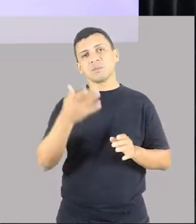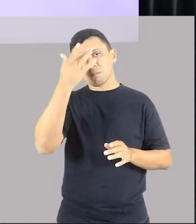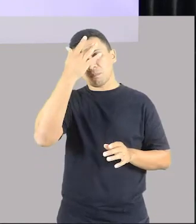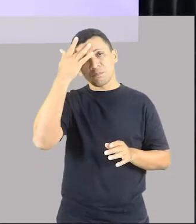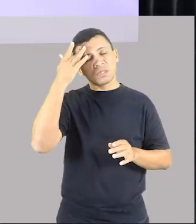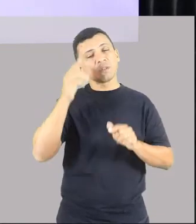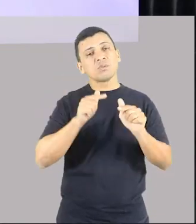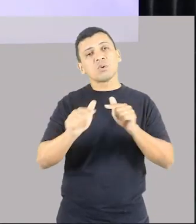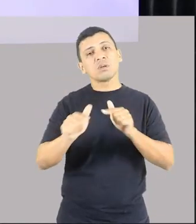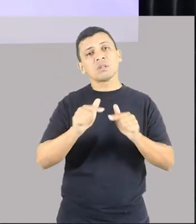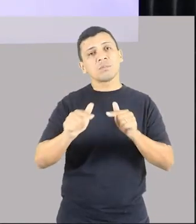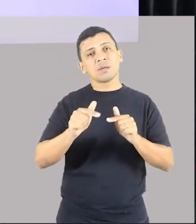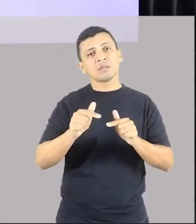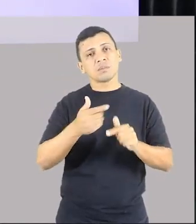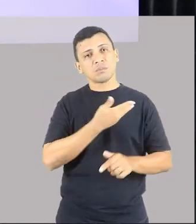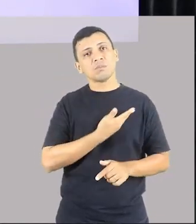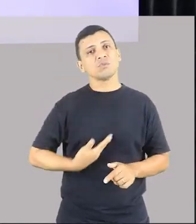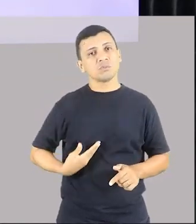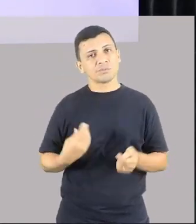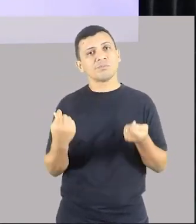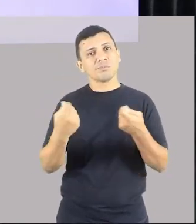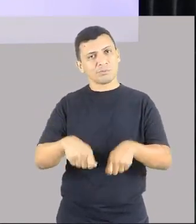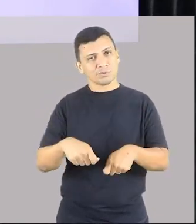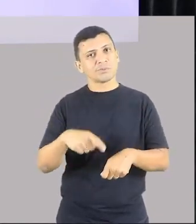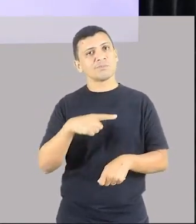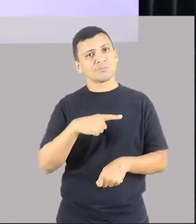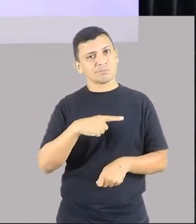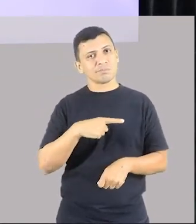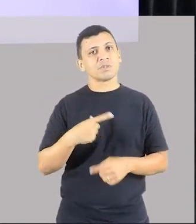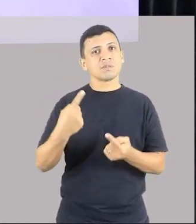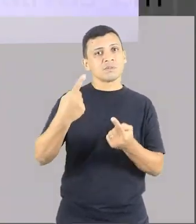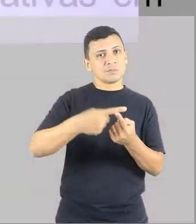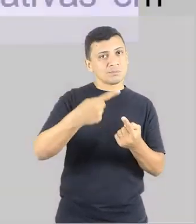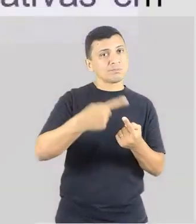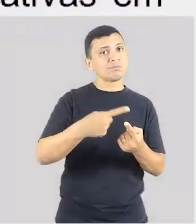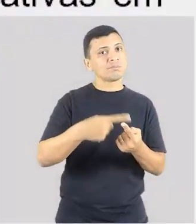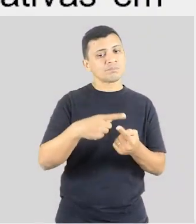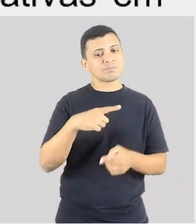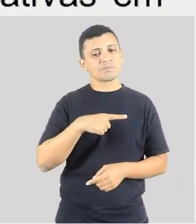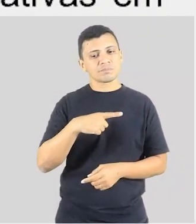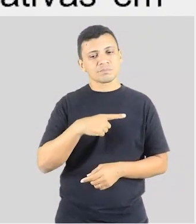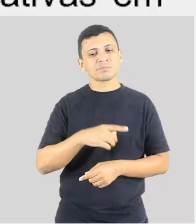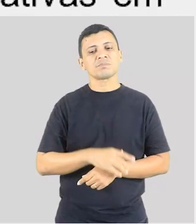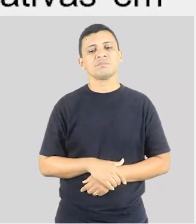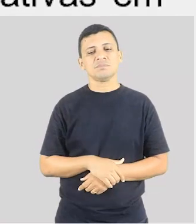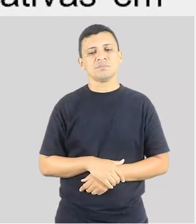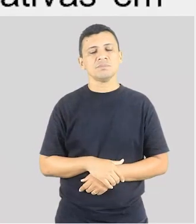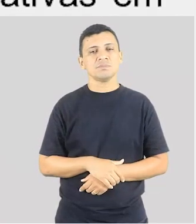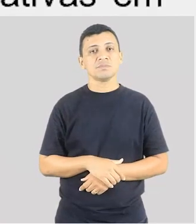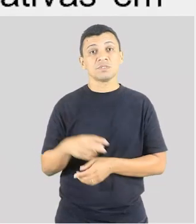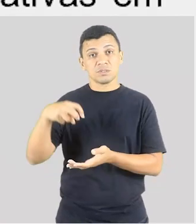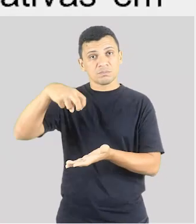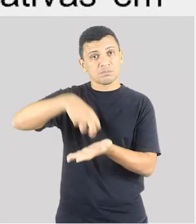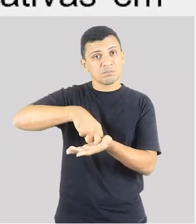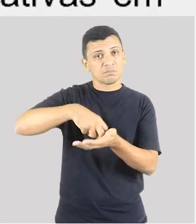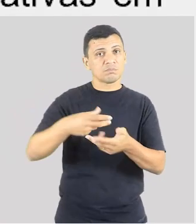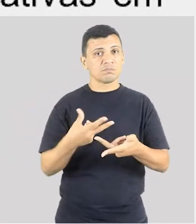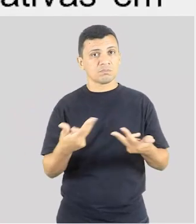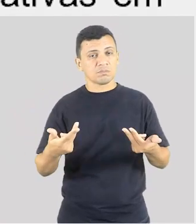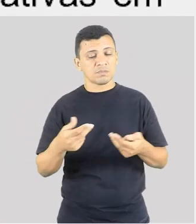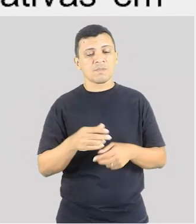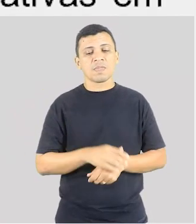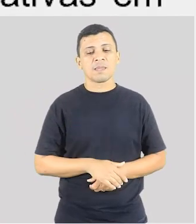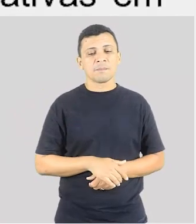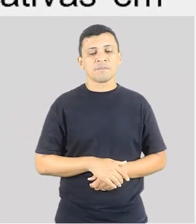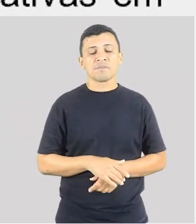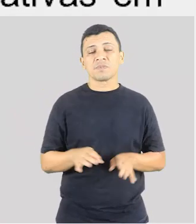traz essas possibilidades, nos traz esses tipos, essas categorias de sanções, assim como as